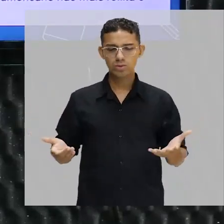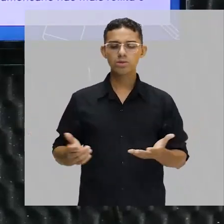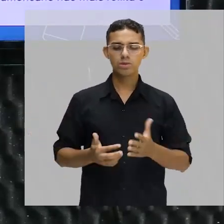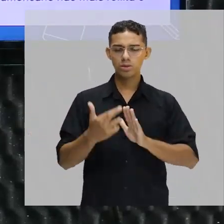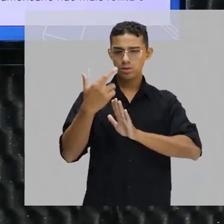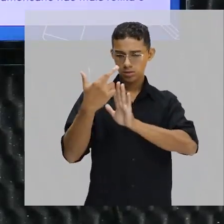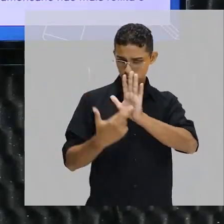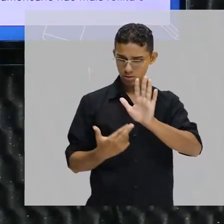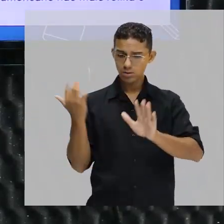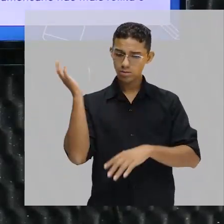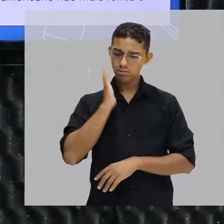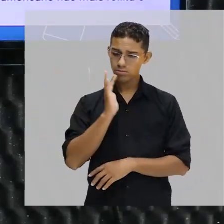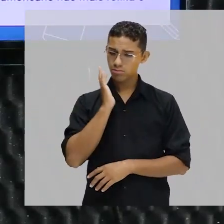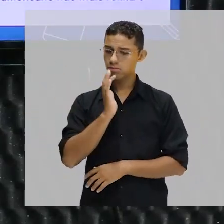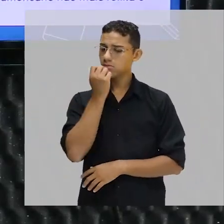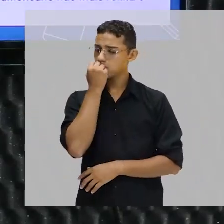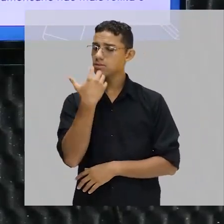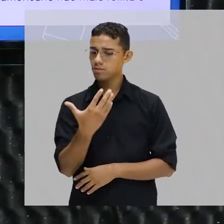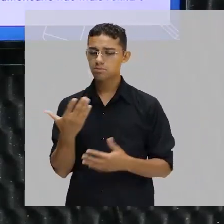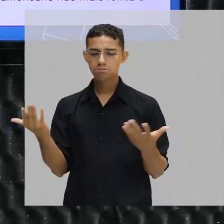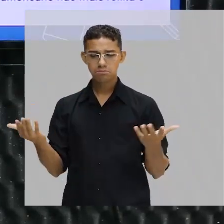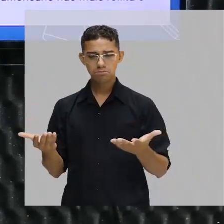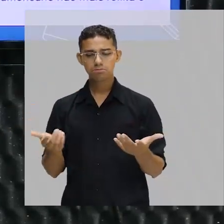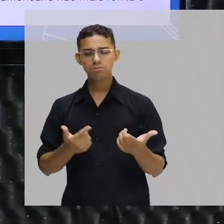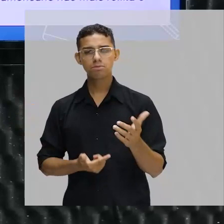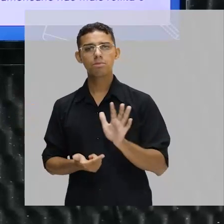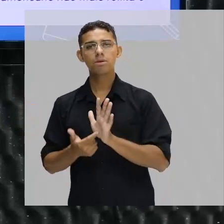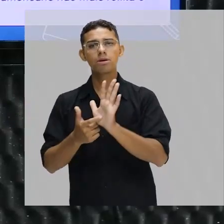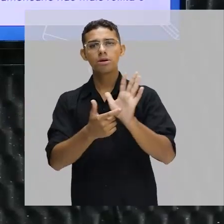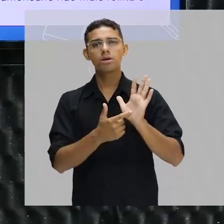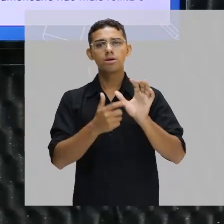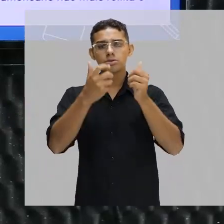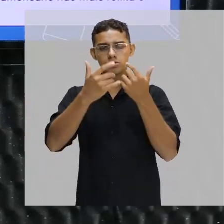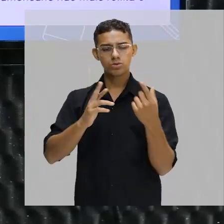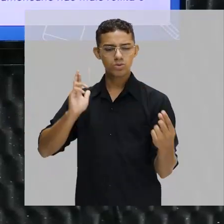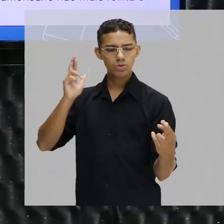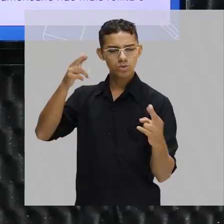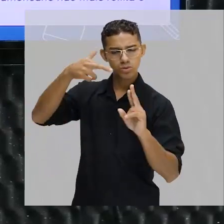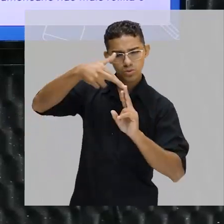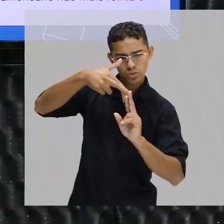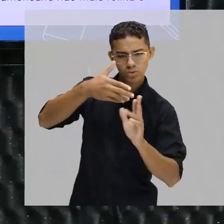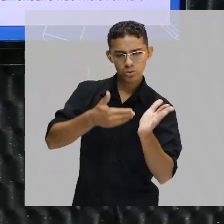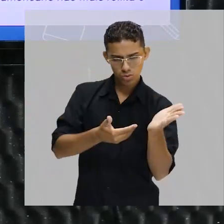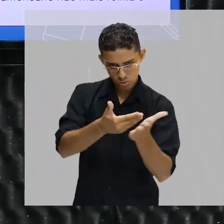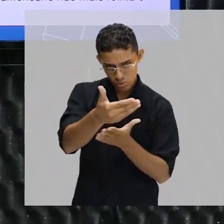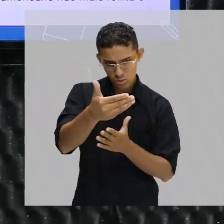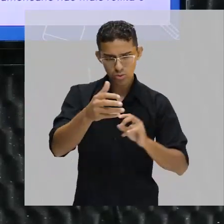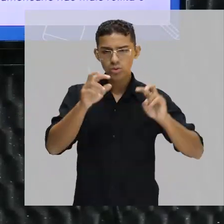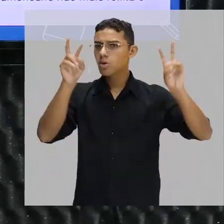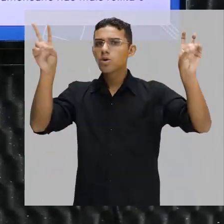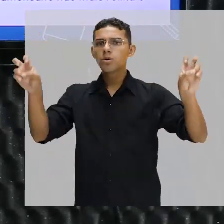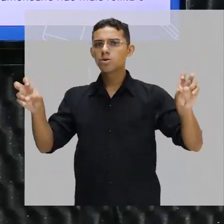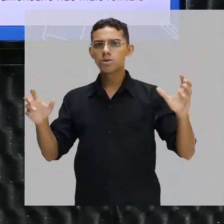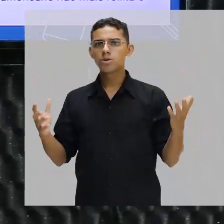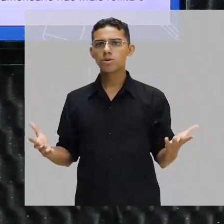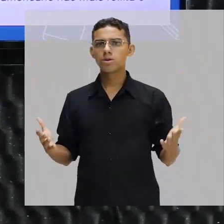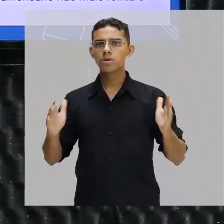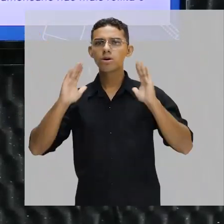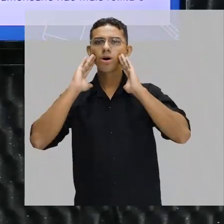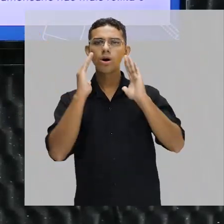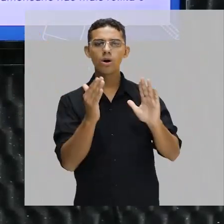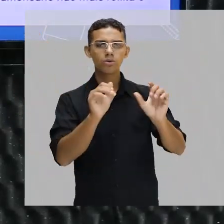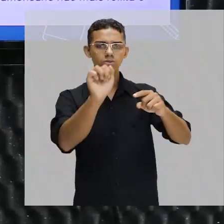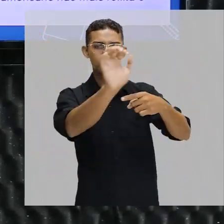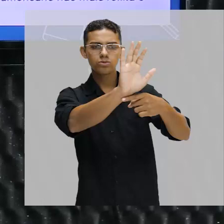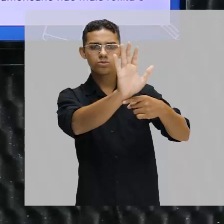redação legal que a Júlia fez, né? Ela faz uma referência, ela começa o tema fazendo uma